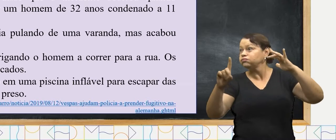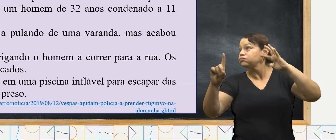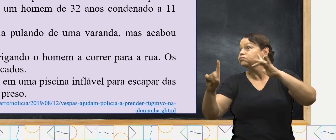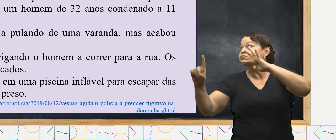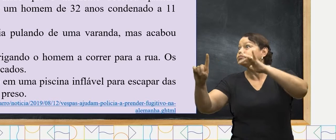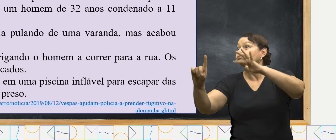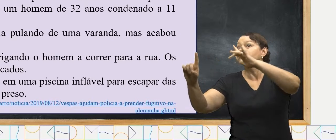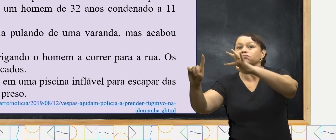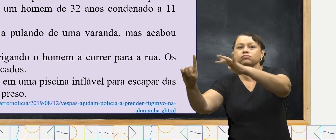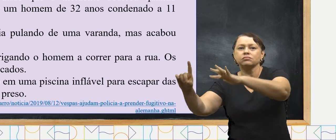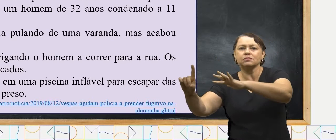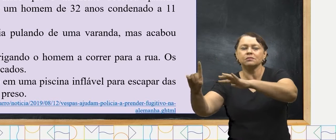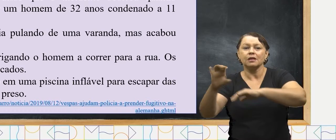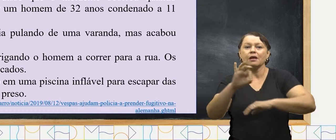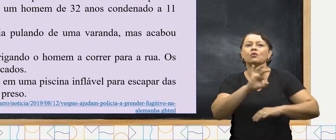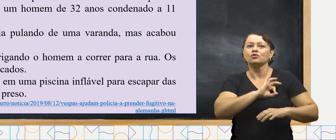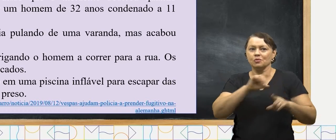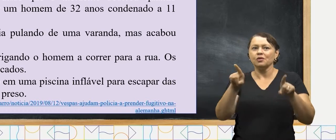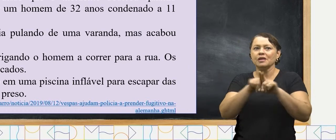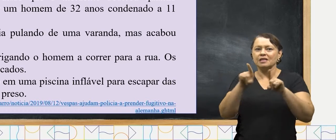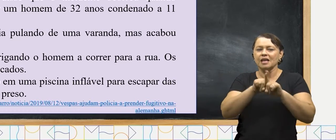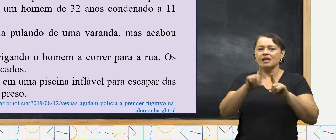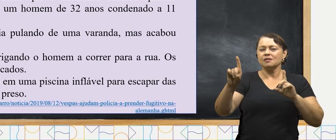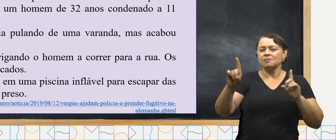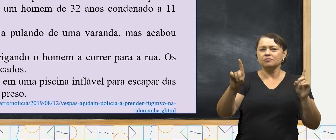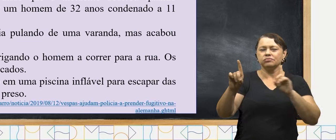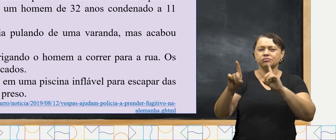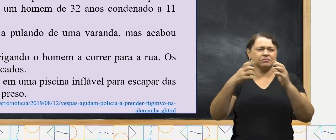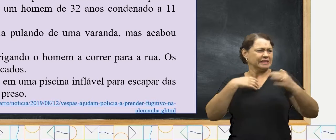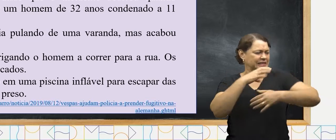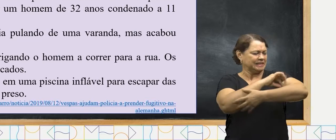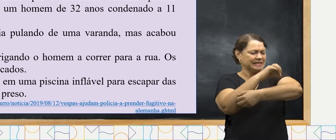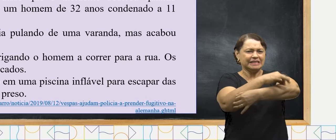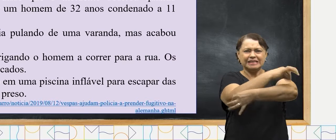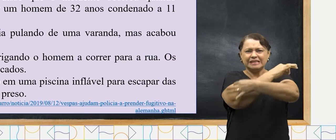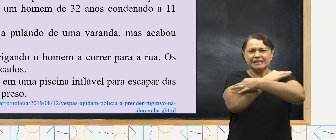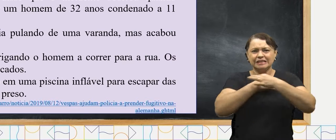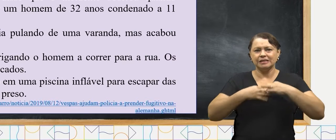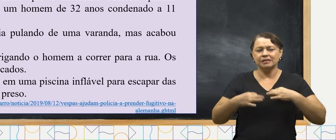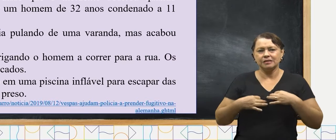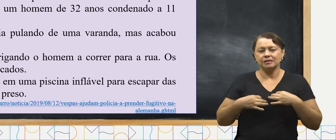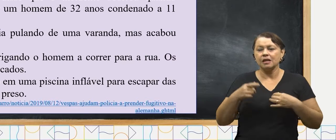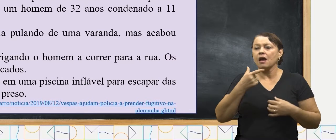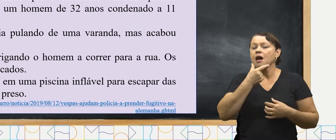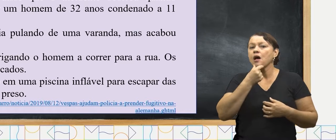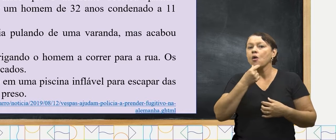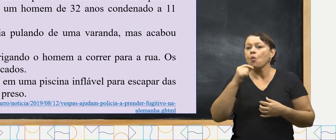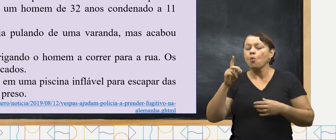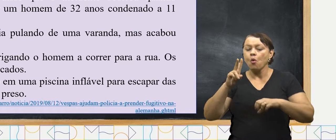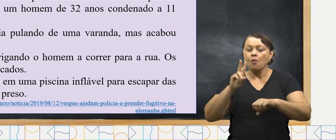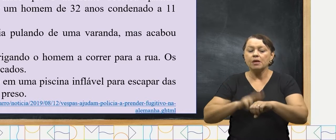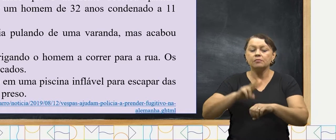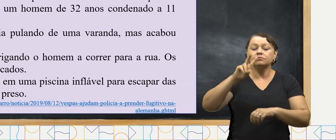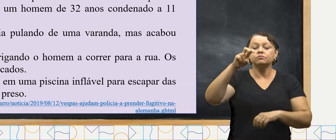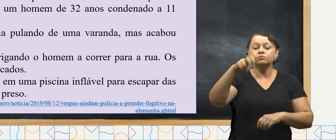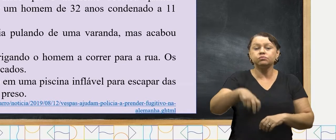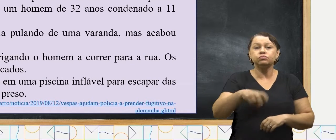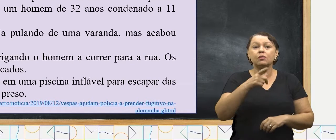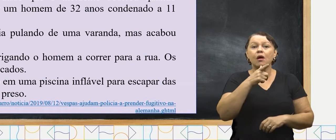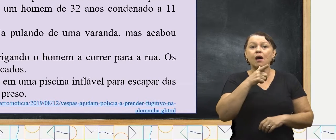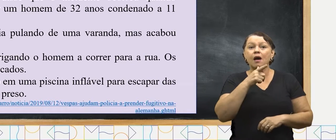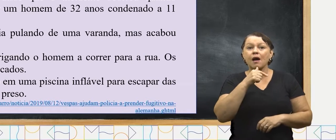rua. Os policiais também foram atacados. O suspeito acabou pulando em uma